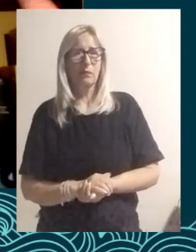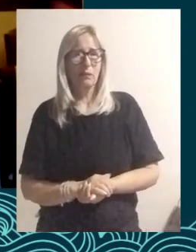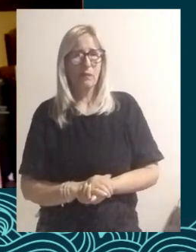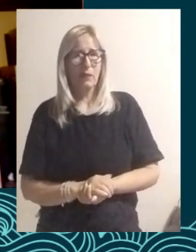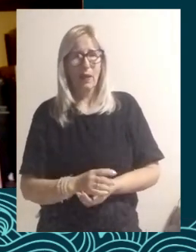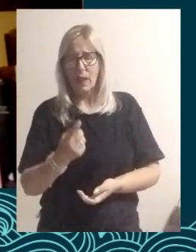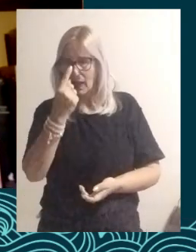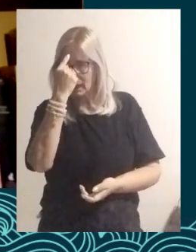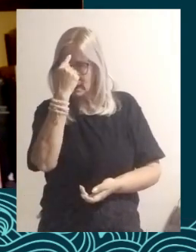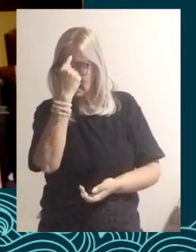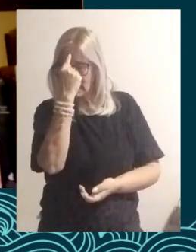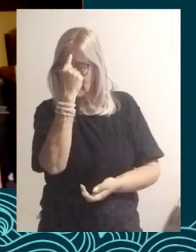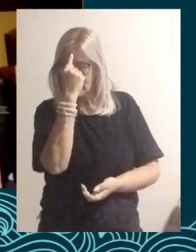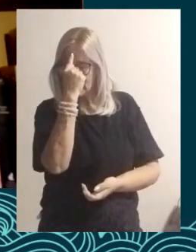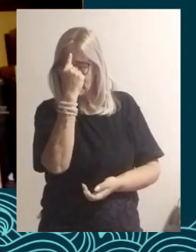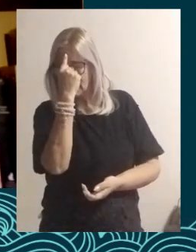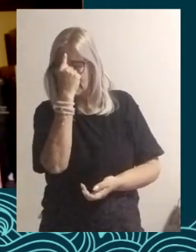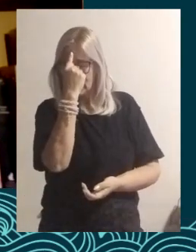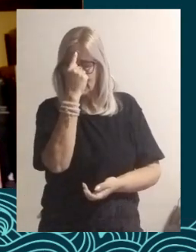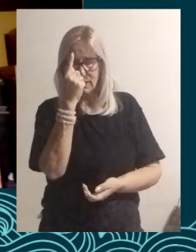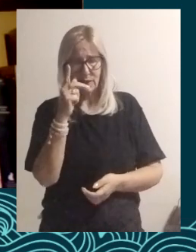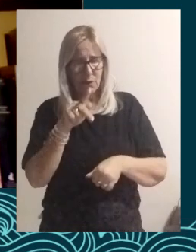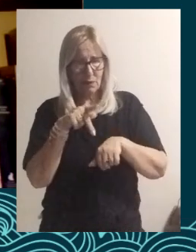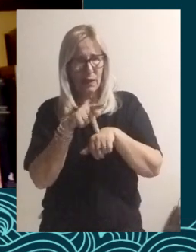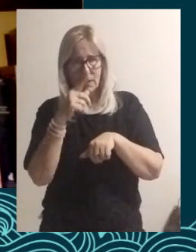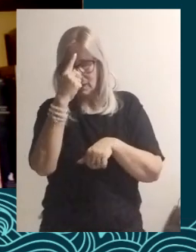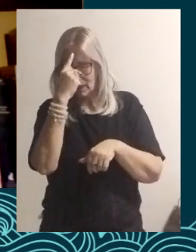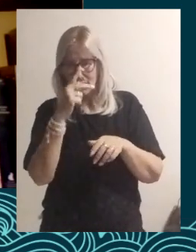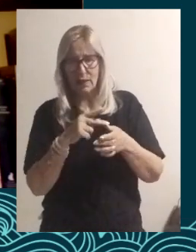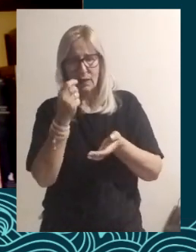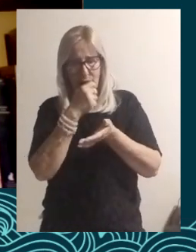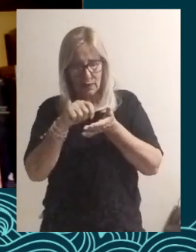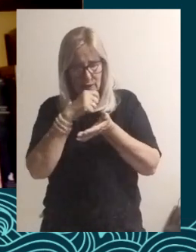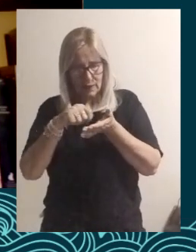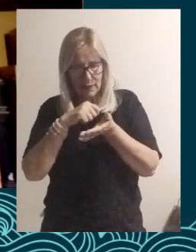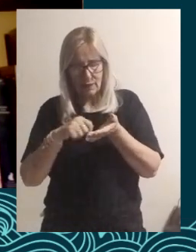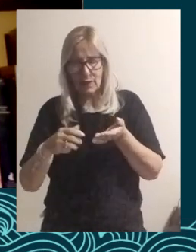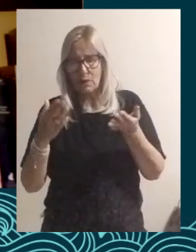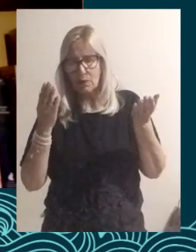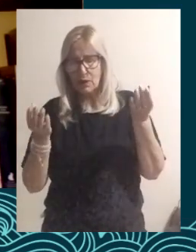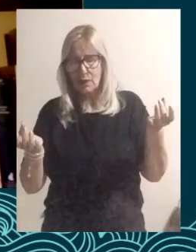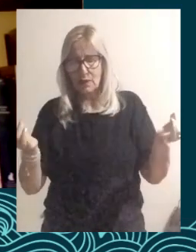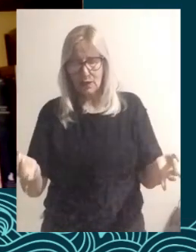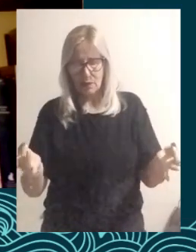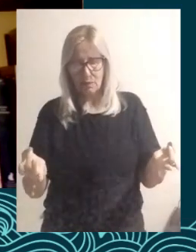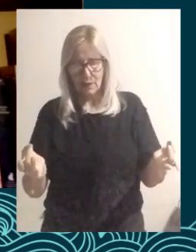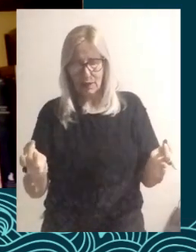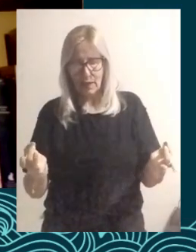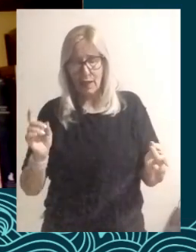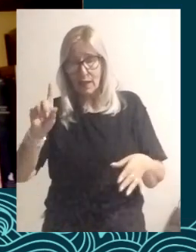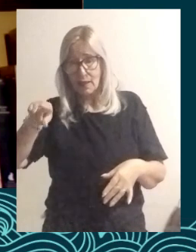guia espiritual lá da Índia, Ramchandra, e ele sempre fala depois da meditação para a gente escrever em